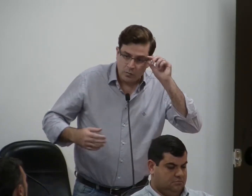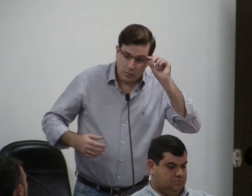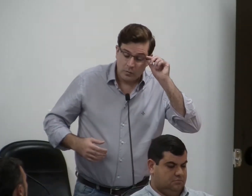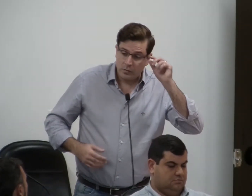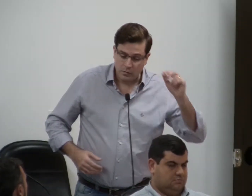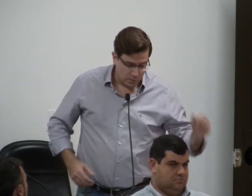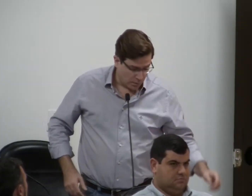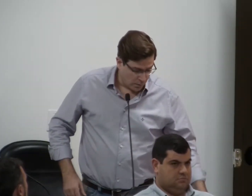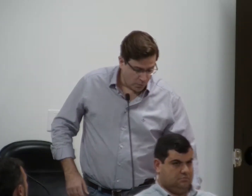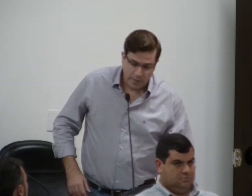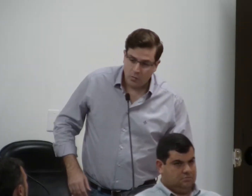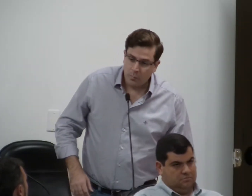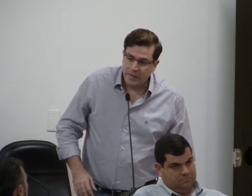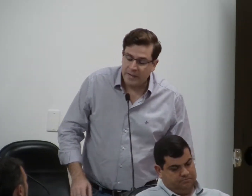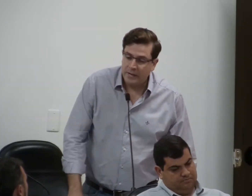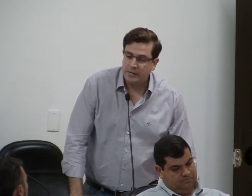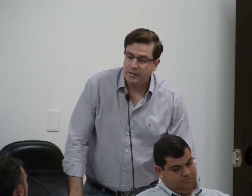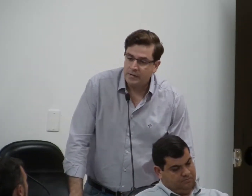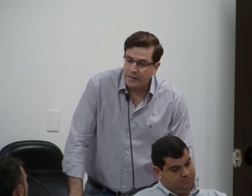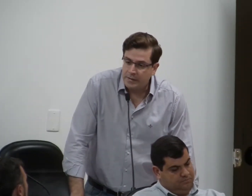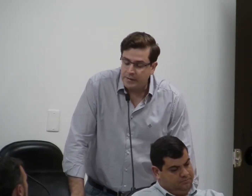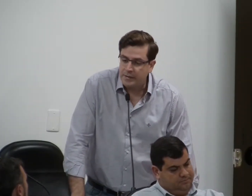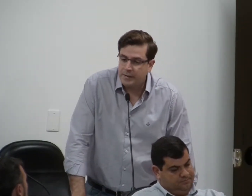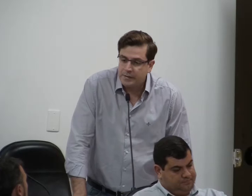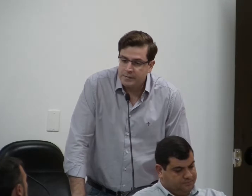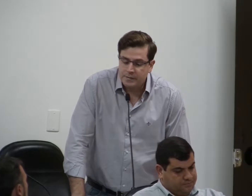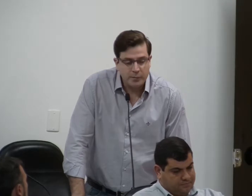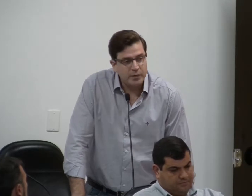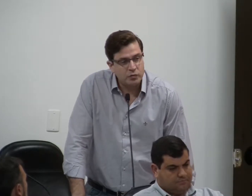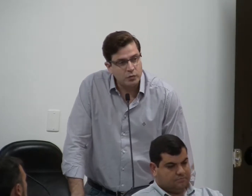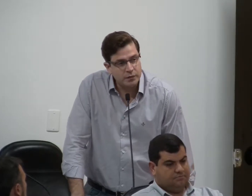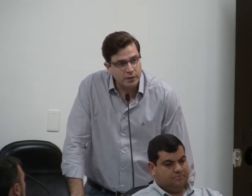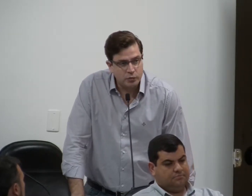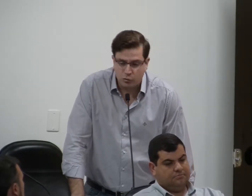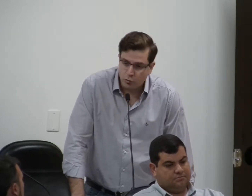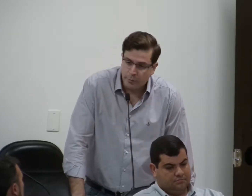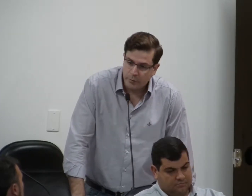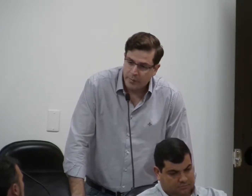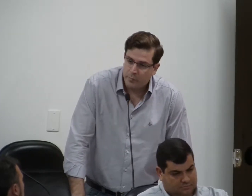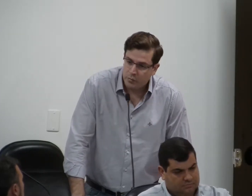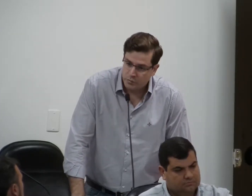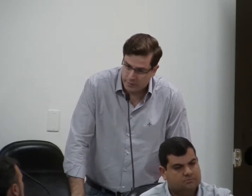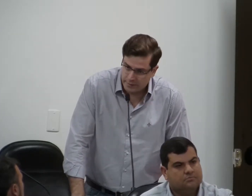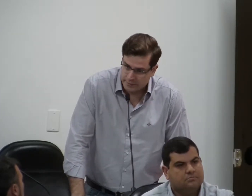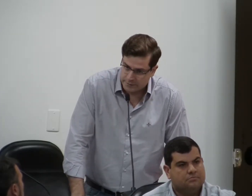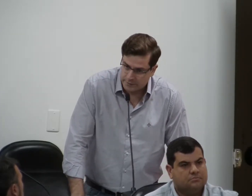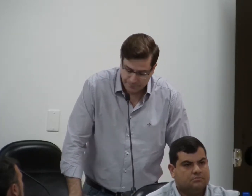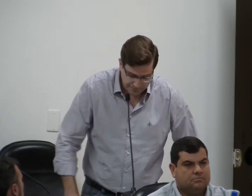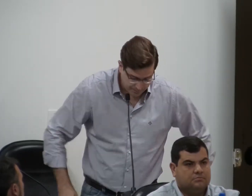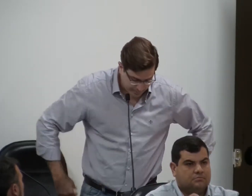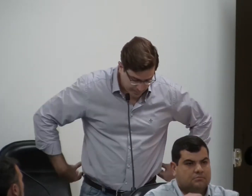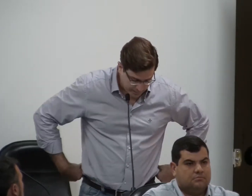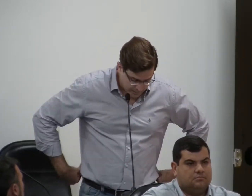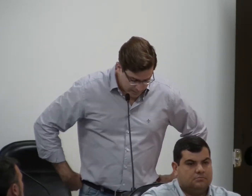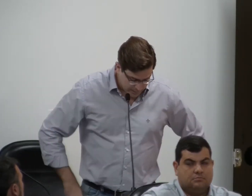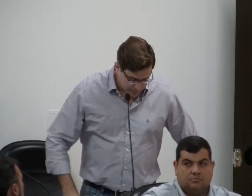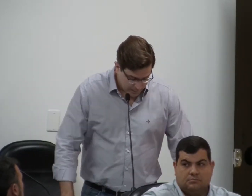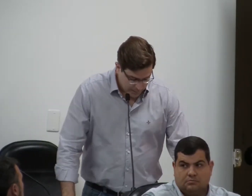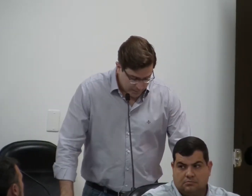complicado. O que é complicado é tentar entender que existem pessoas que estupram e abusam criança.